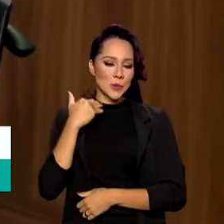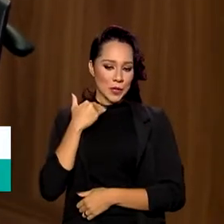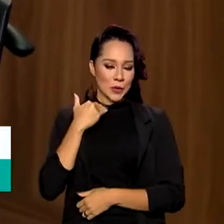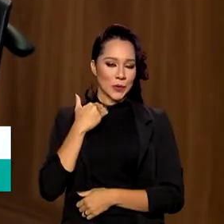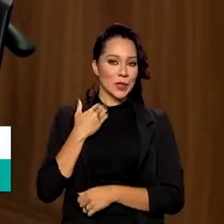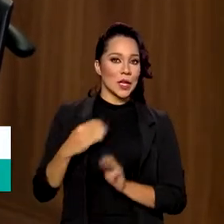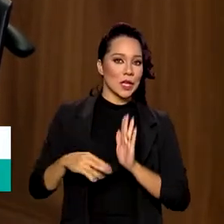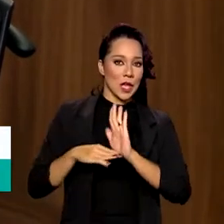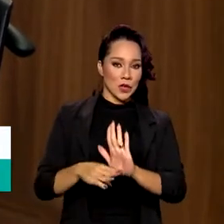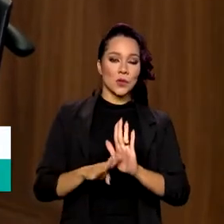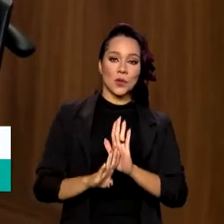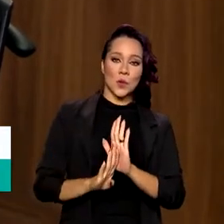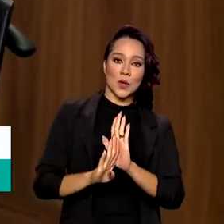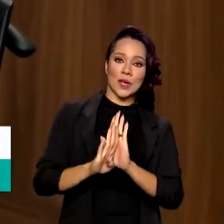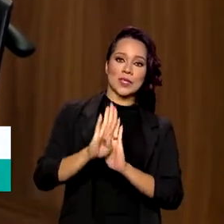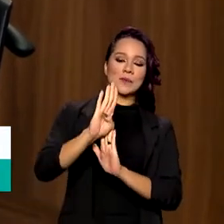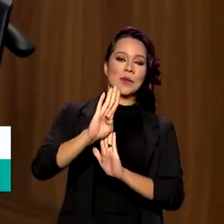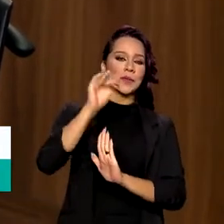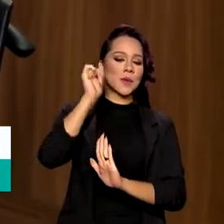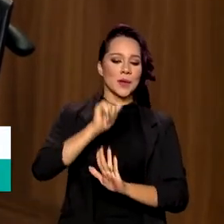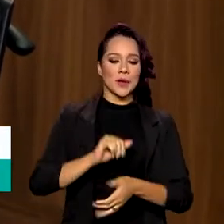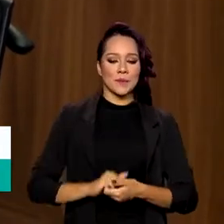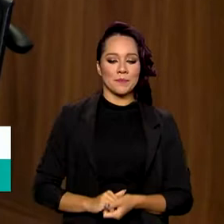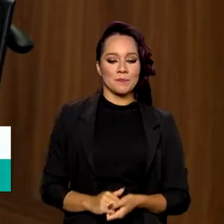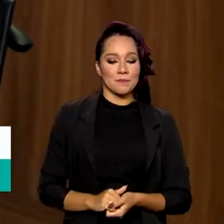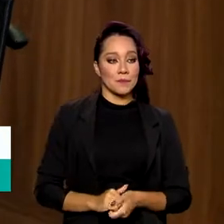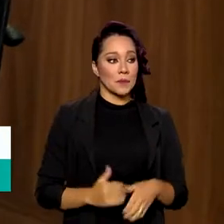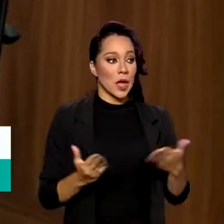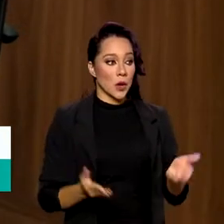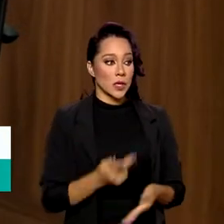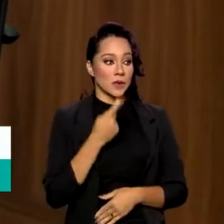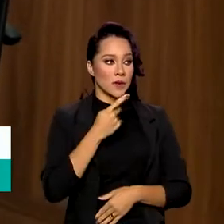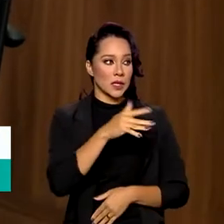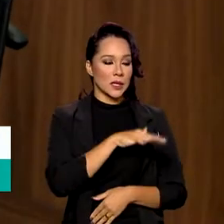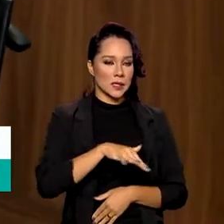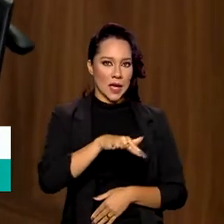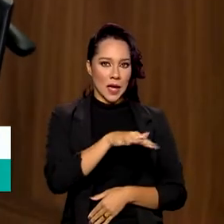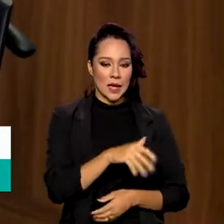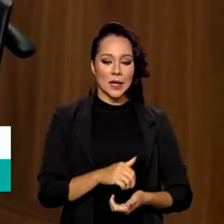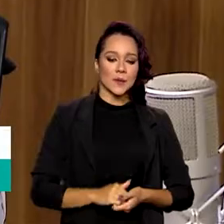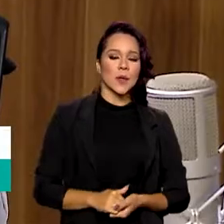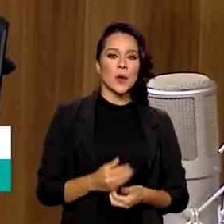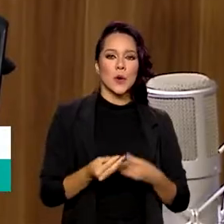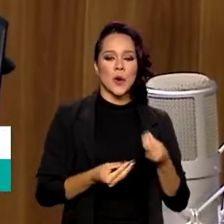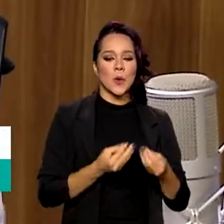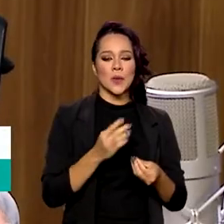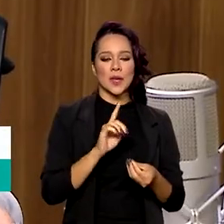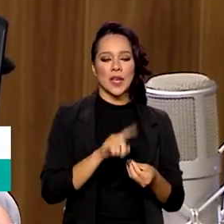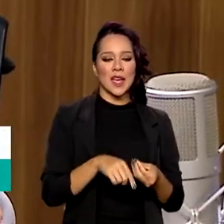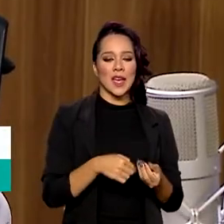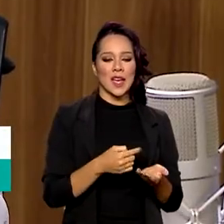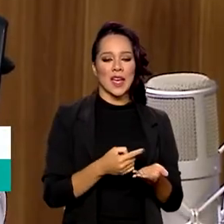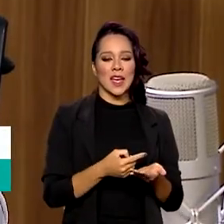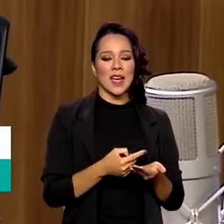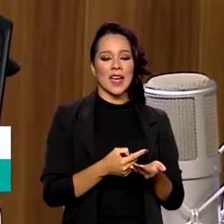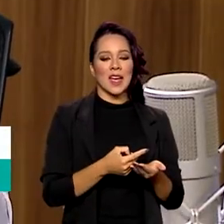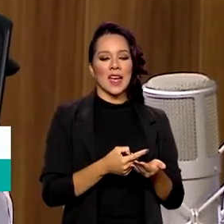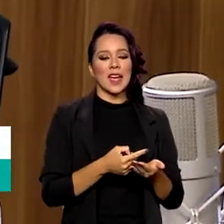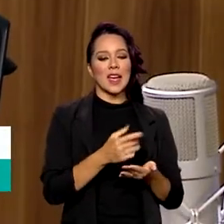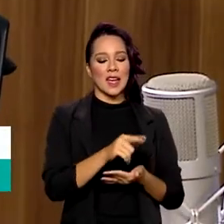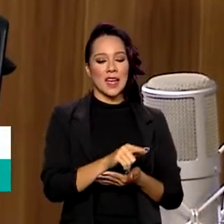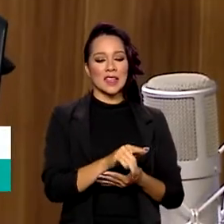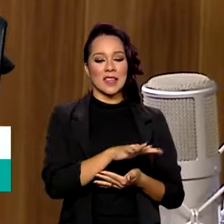que ajudam no crescimento da mulher Tais falando em nessa como é que fala financeira